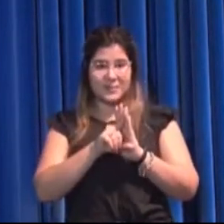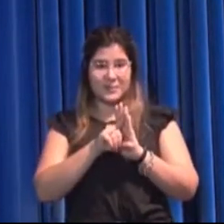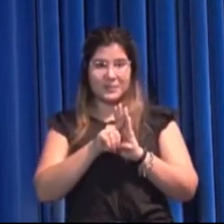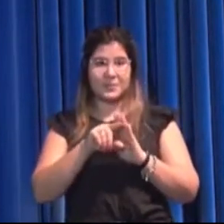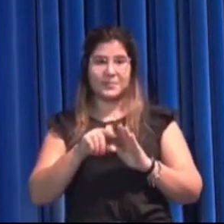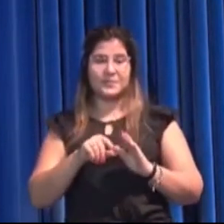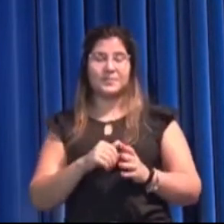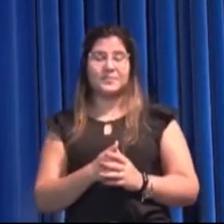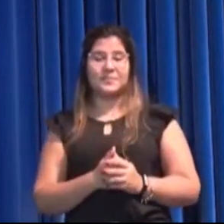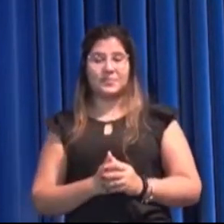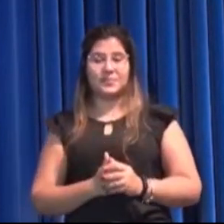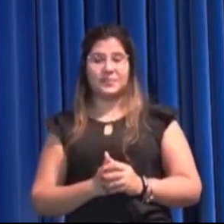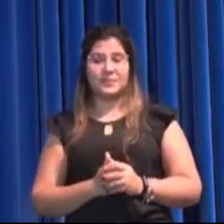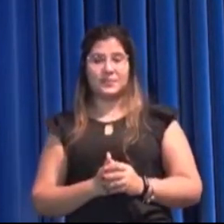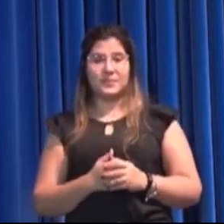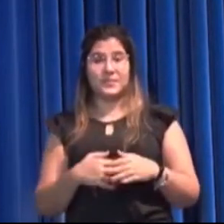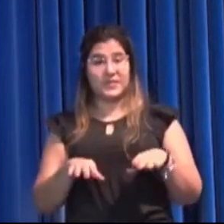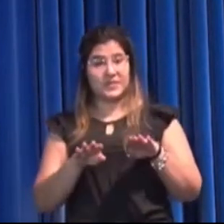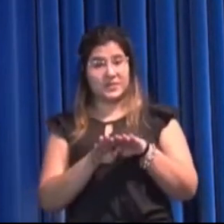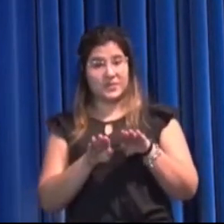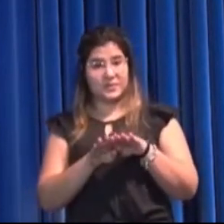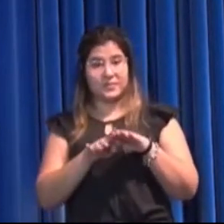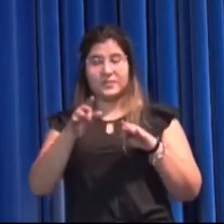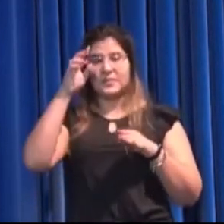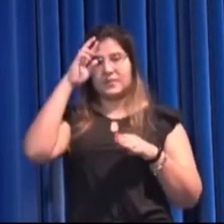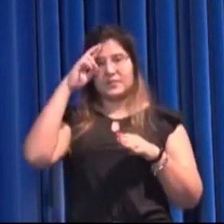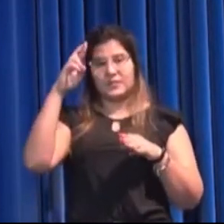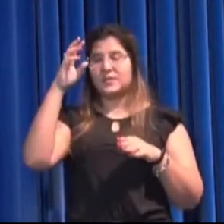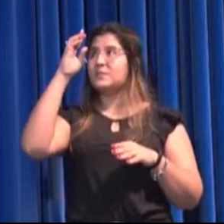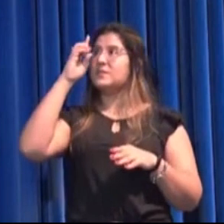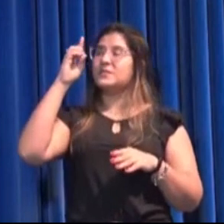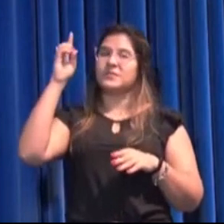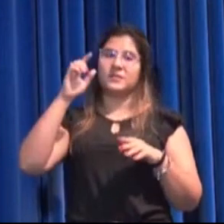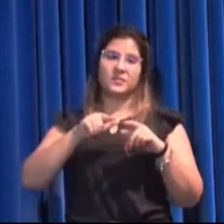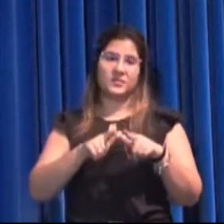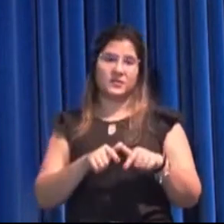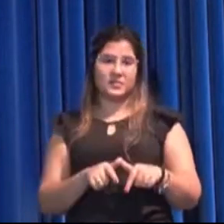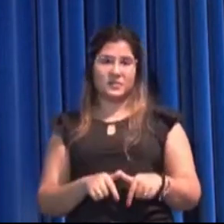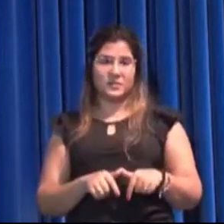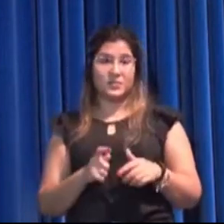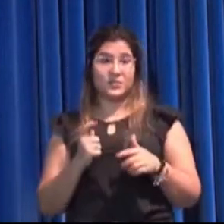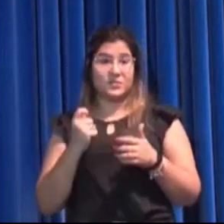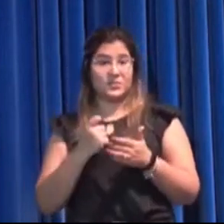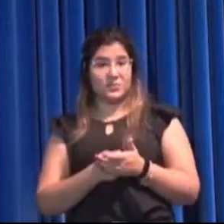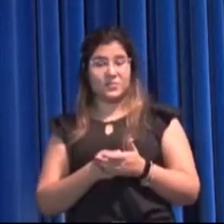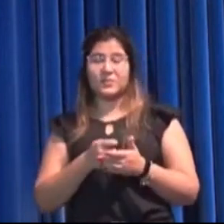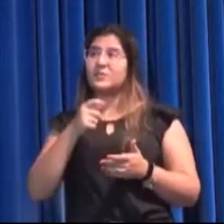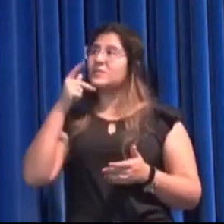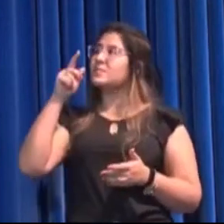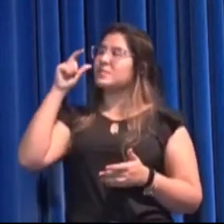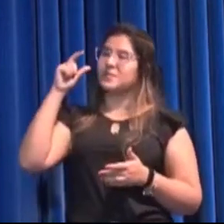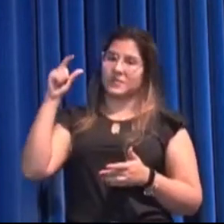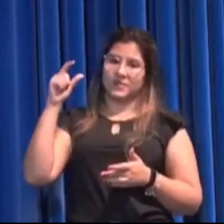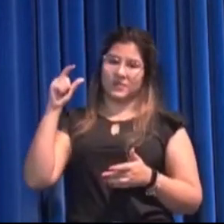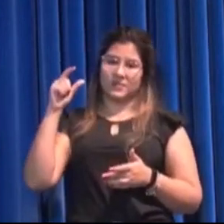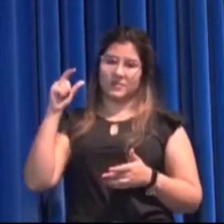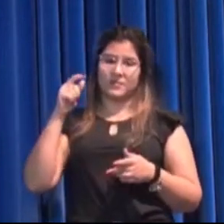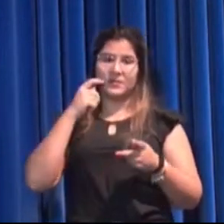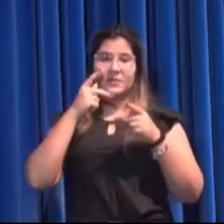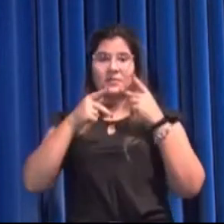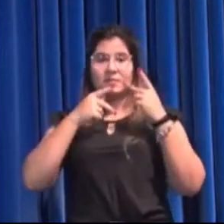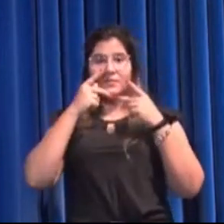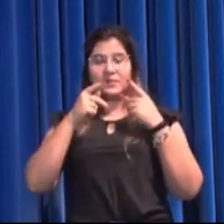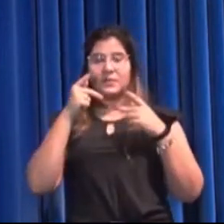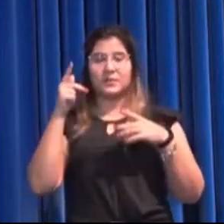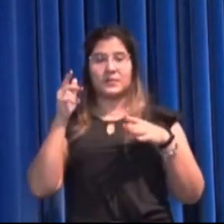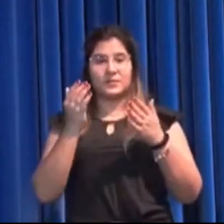andaste. Agora também, ó Senhor, Deus de Israel, cumpra-se a tua palavra que disseste a